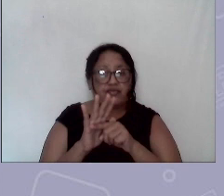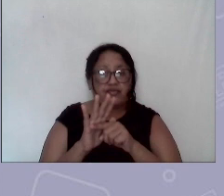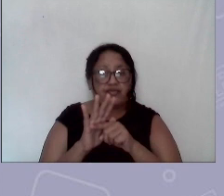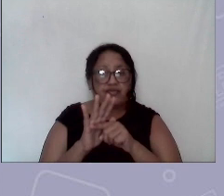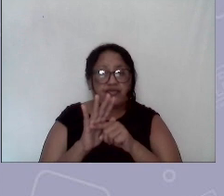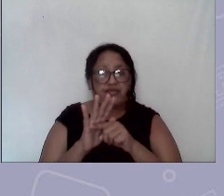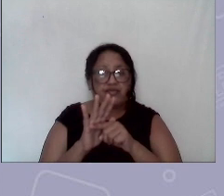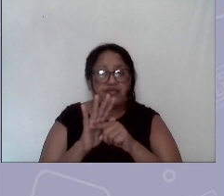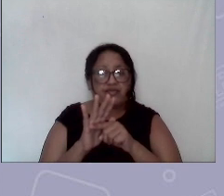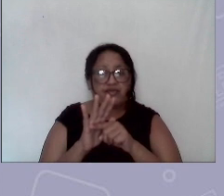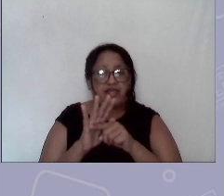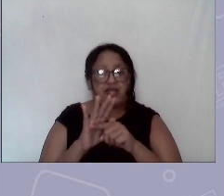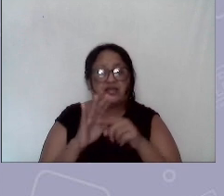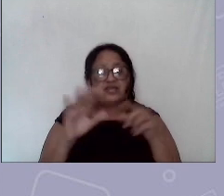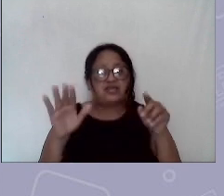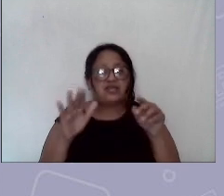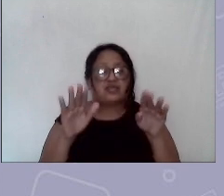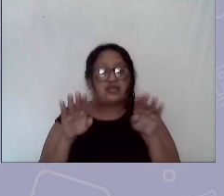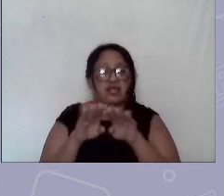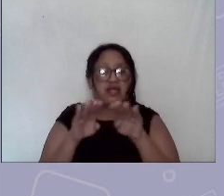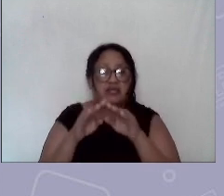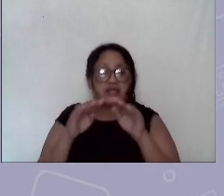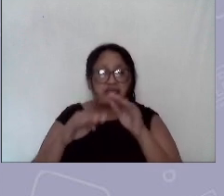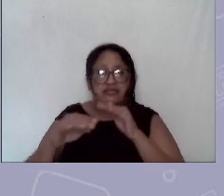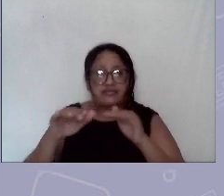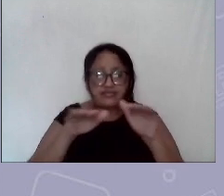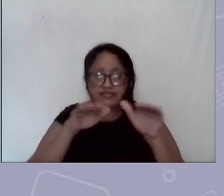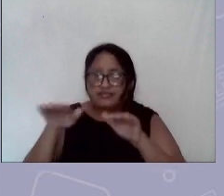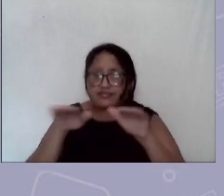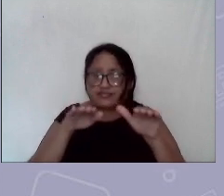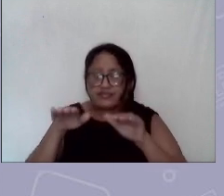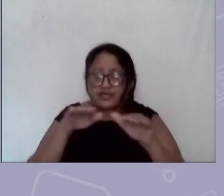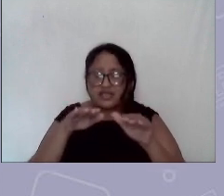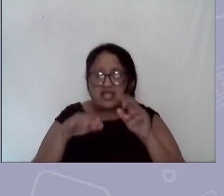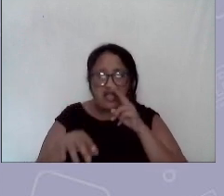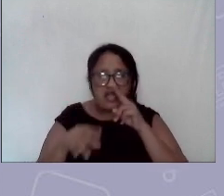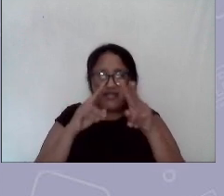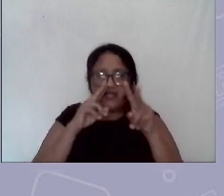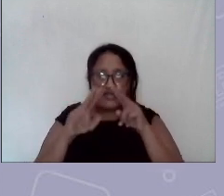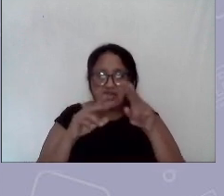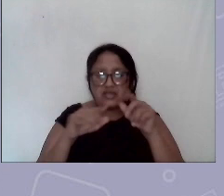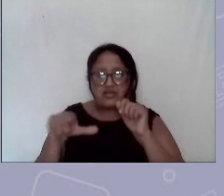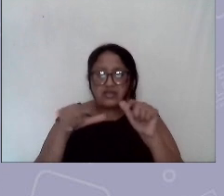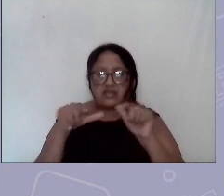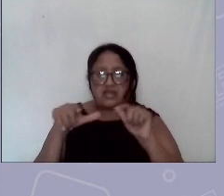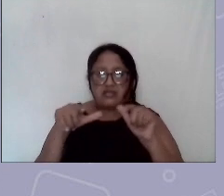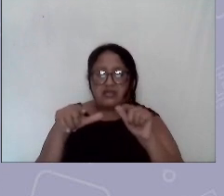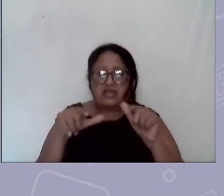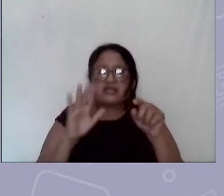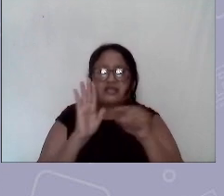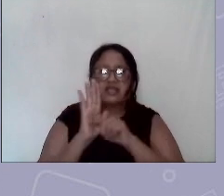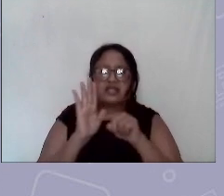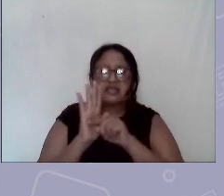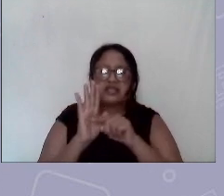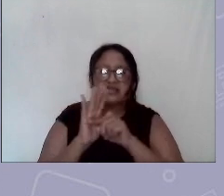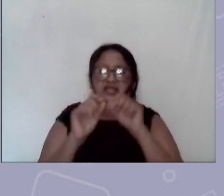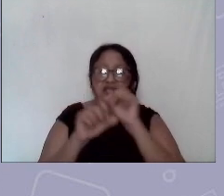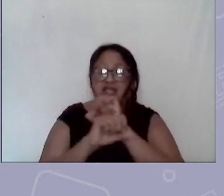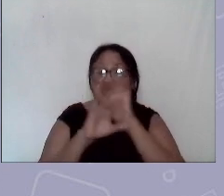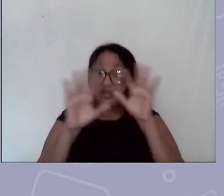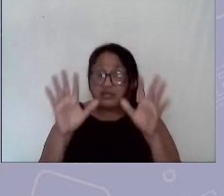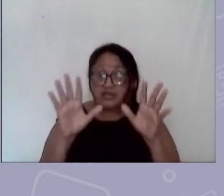deslocamento se dá contrário a força ok? então é um trabalho negativo e claramente depende da distância